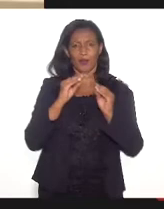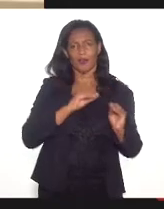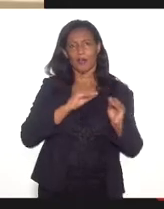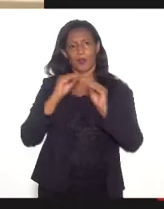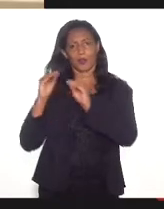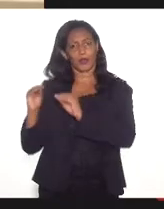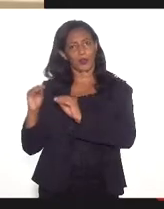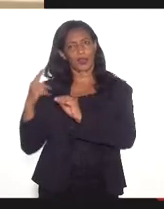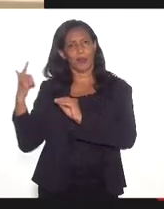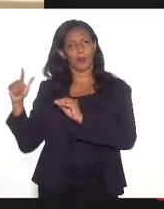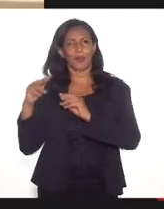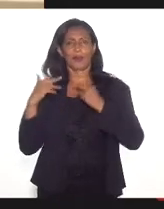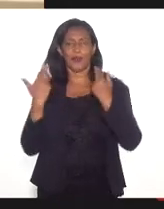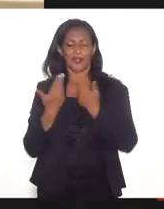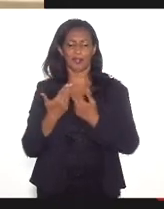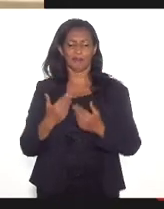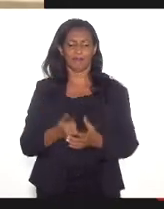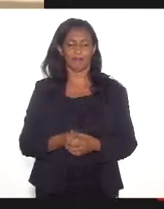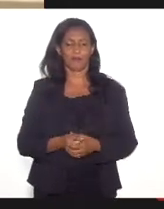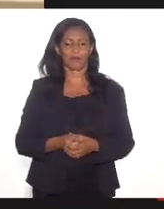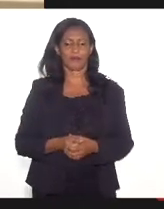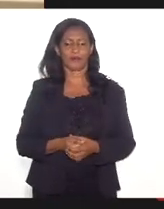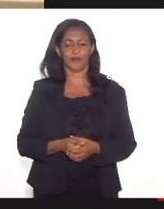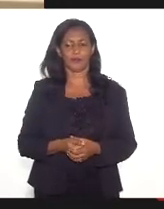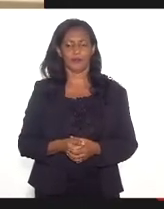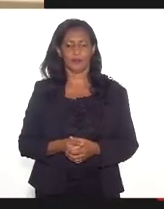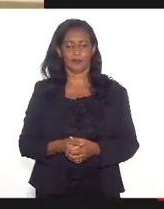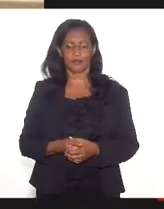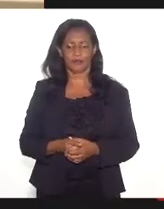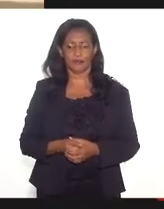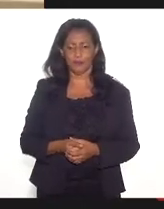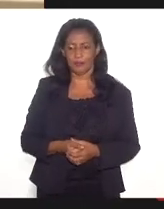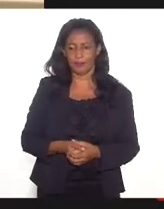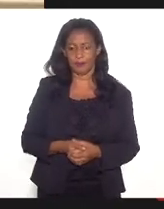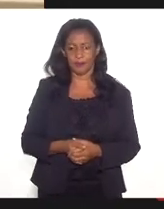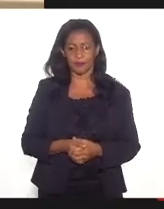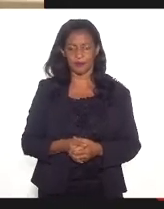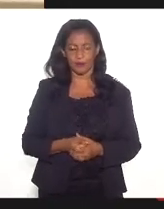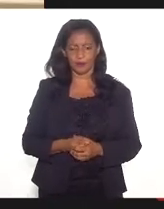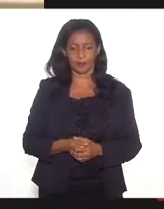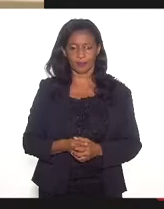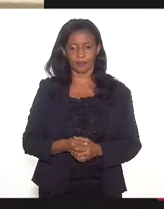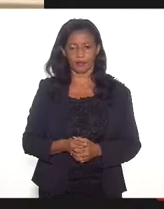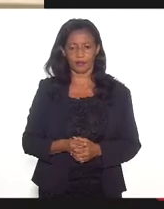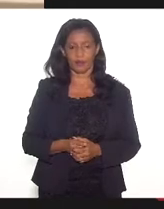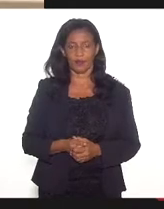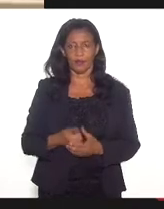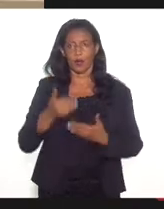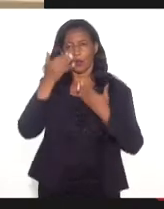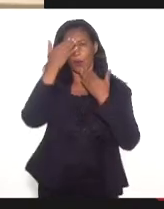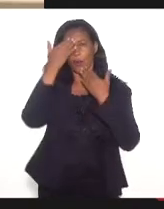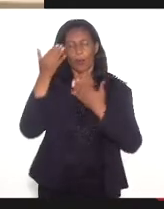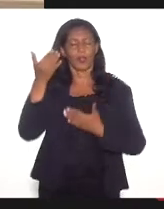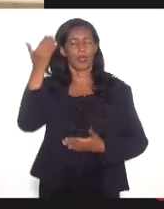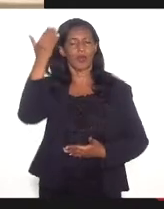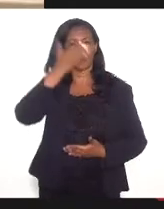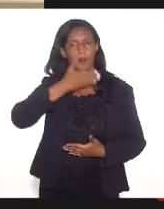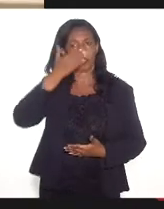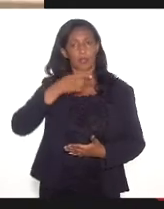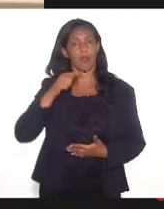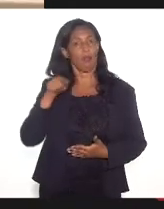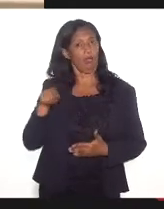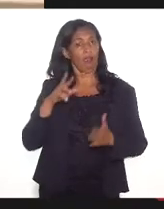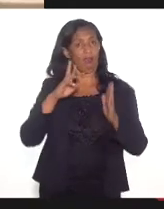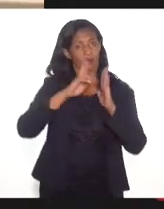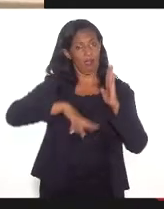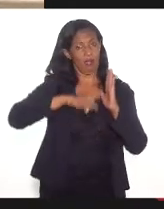do nosso debate. Flávio, você puder também fazer uma saudação. Obrigada pela presença. Flávio é relator desta